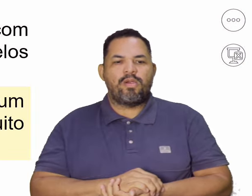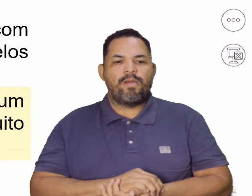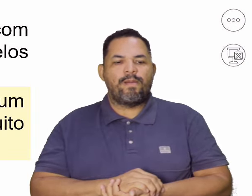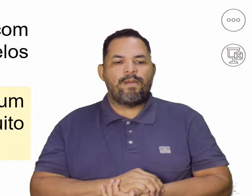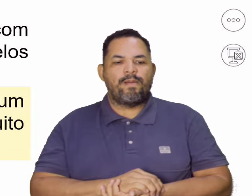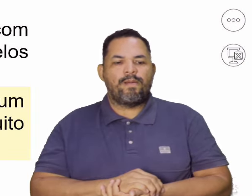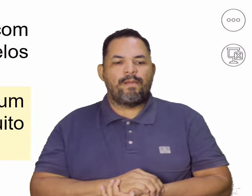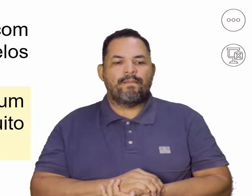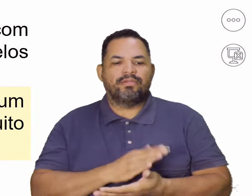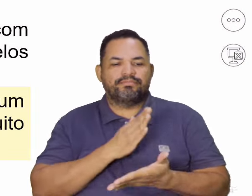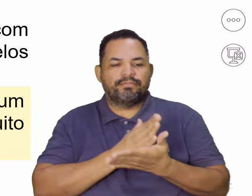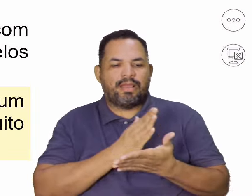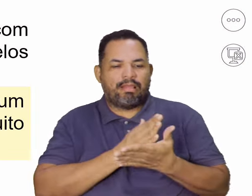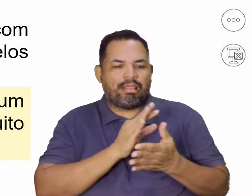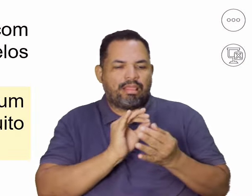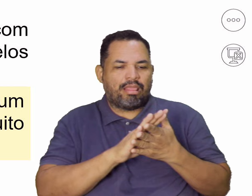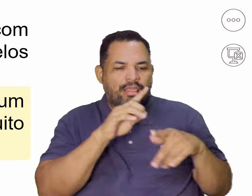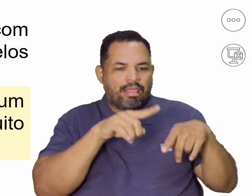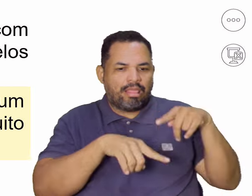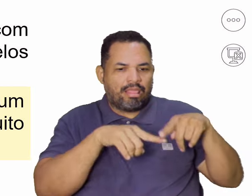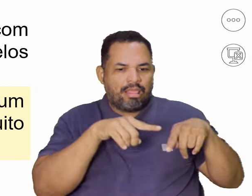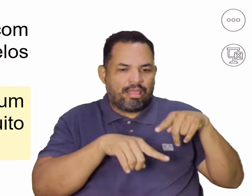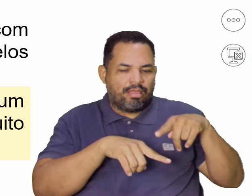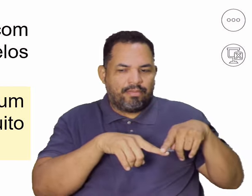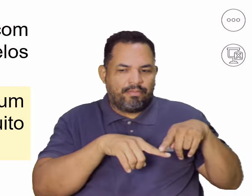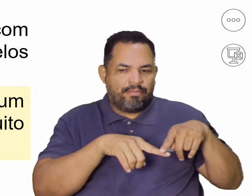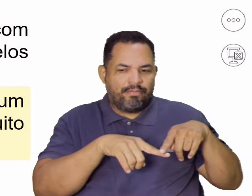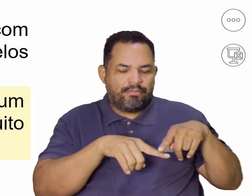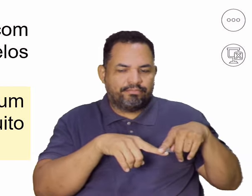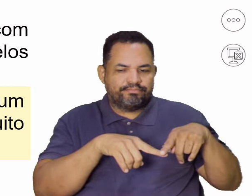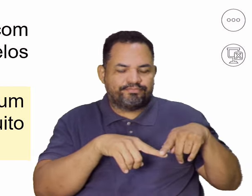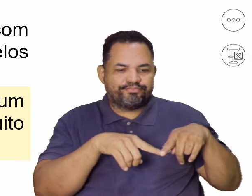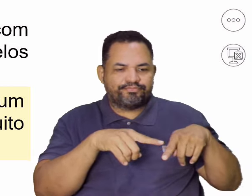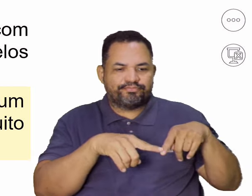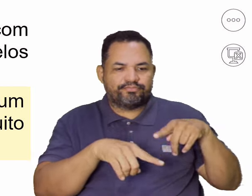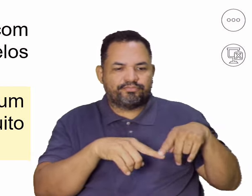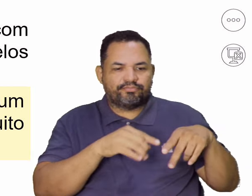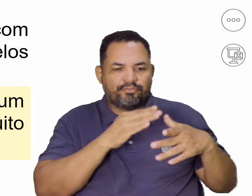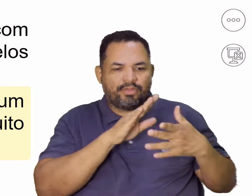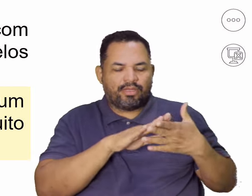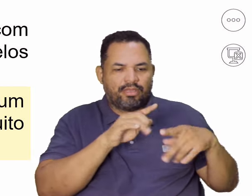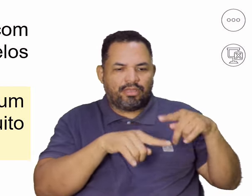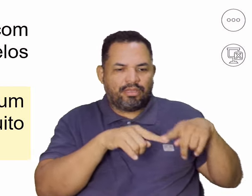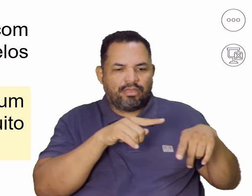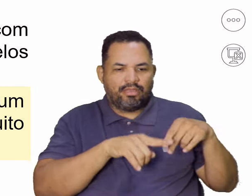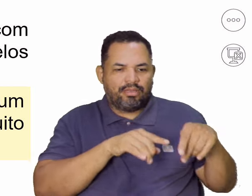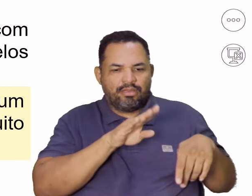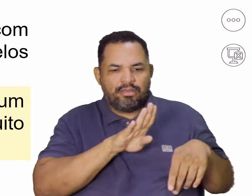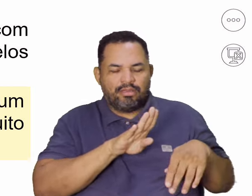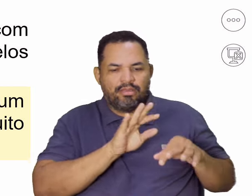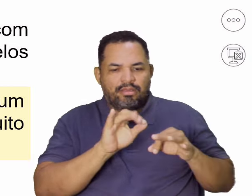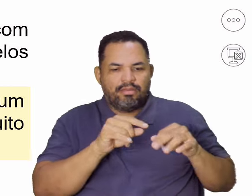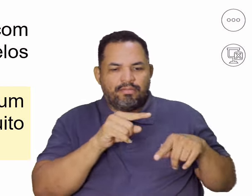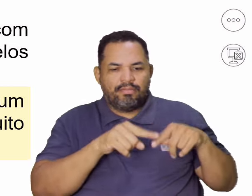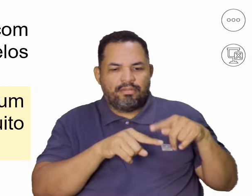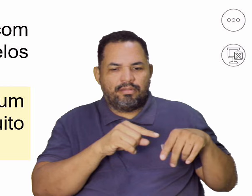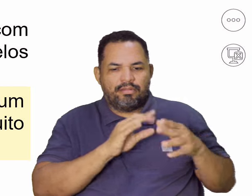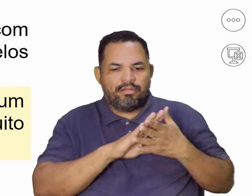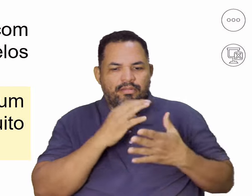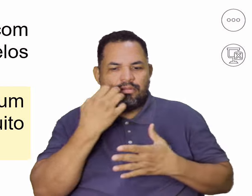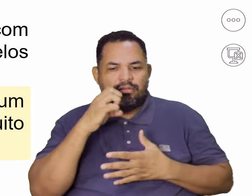núcleos sendo assim sabemos que as partículas betas são